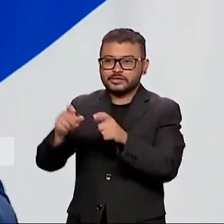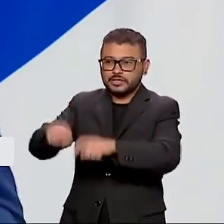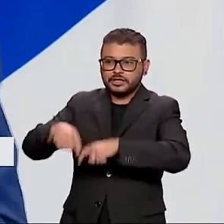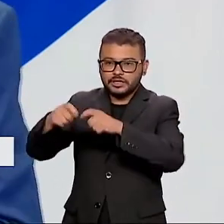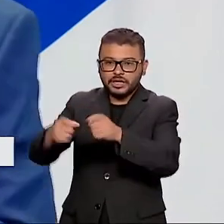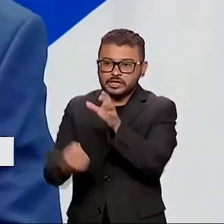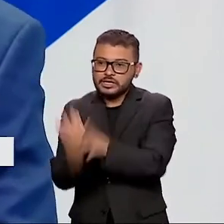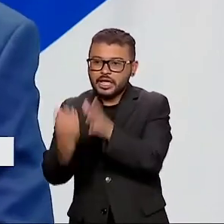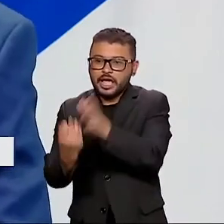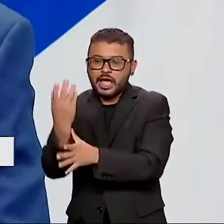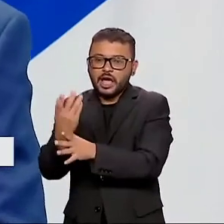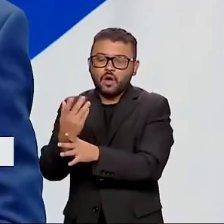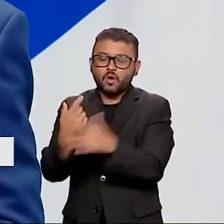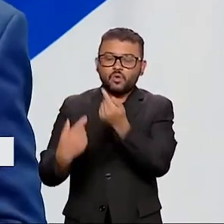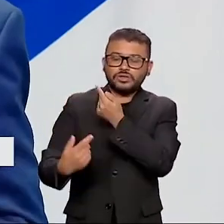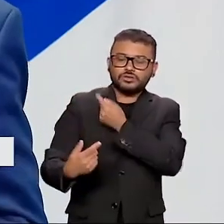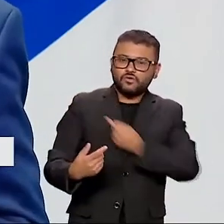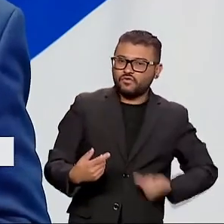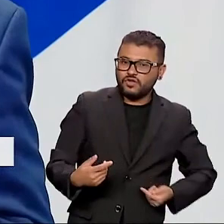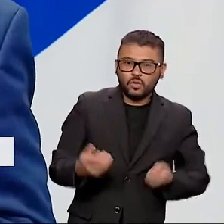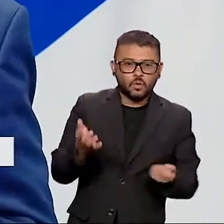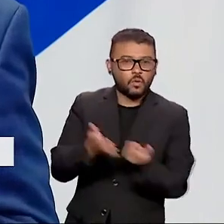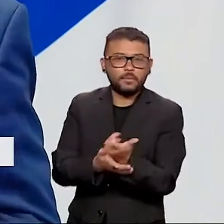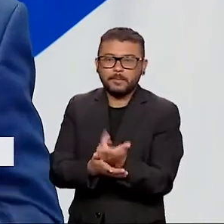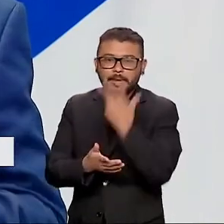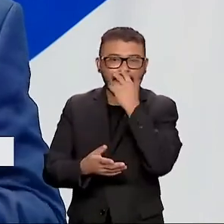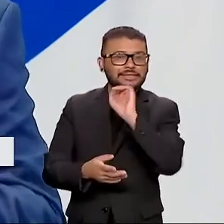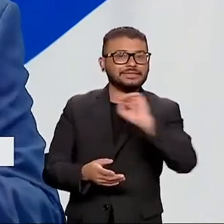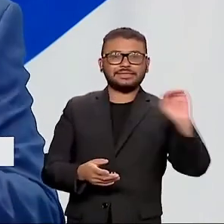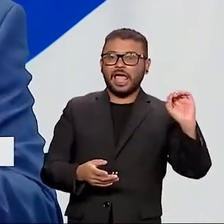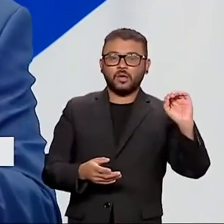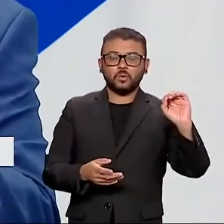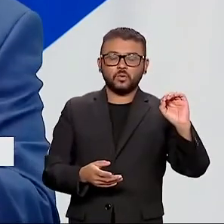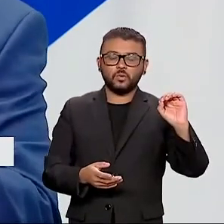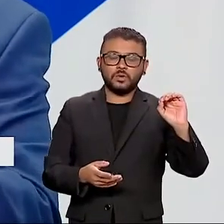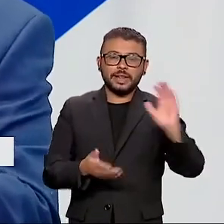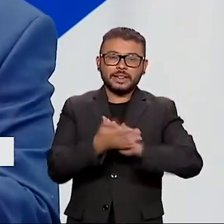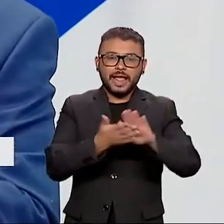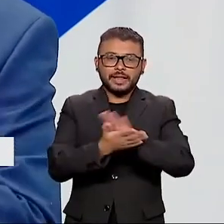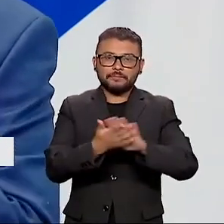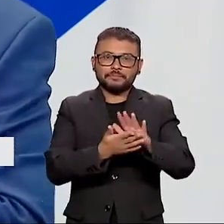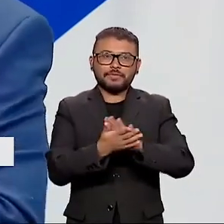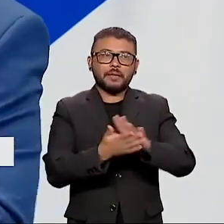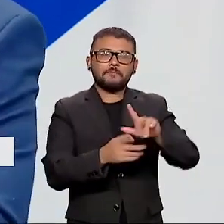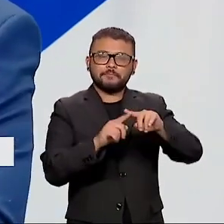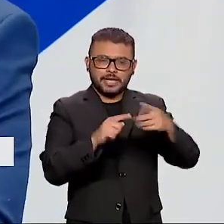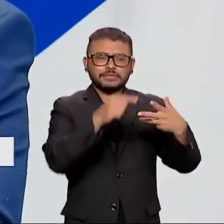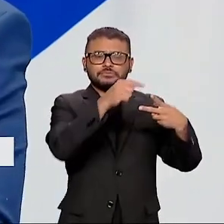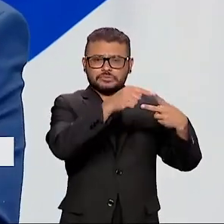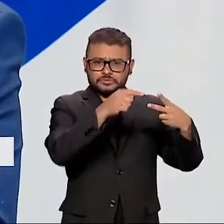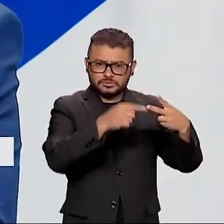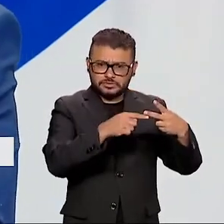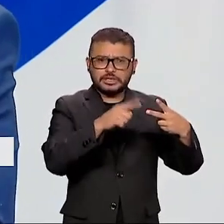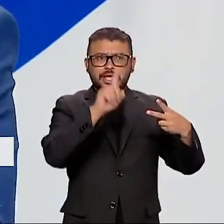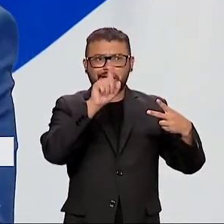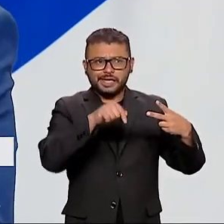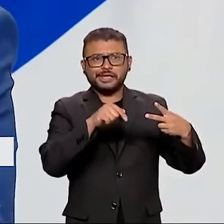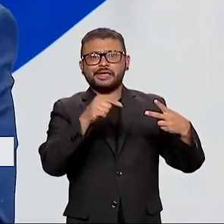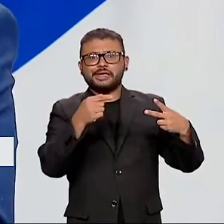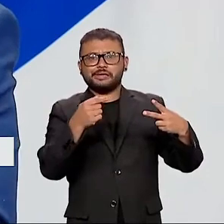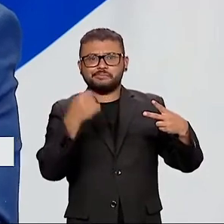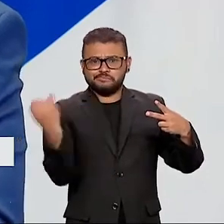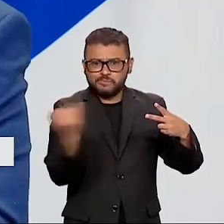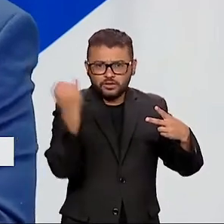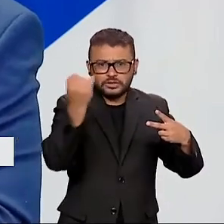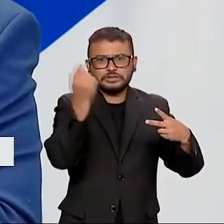comprar chega a zero. Então não é possível. Mas o fato de ter 2 pontos, que são 2 pontos nervosos,